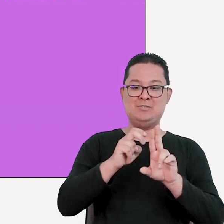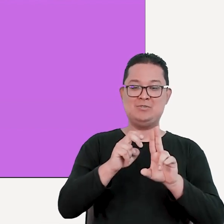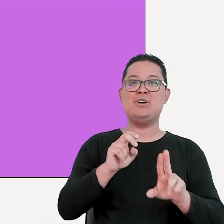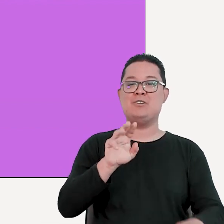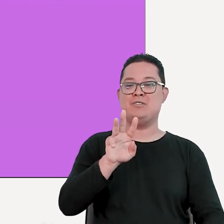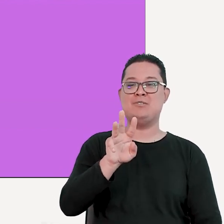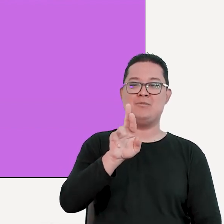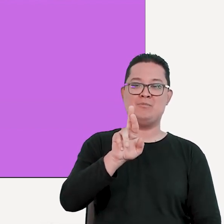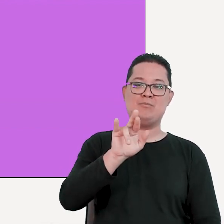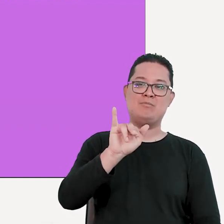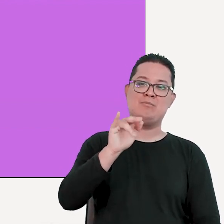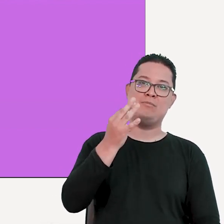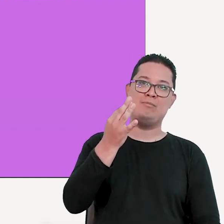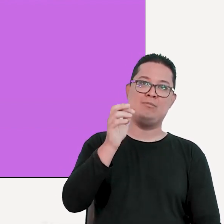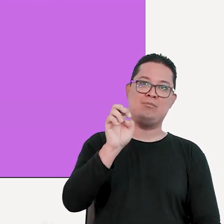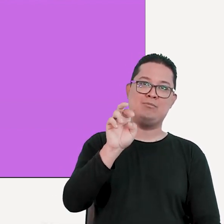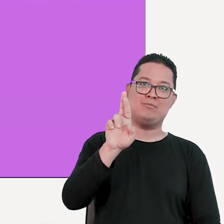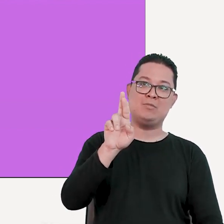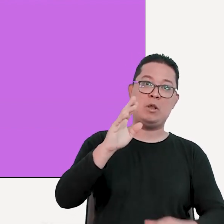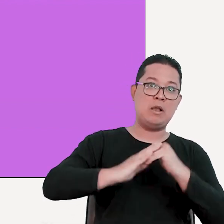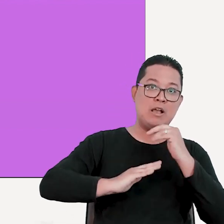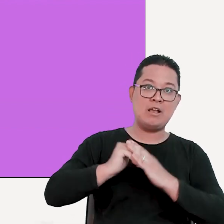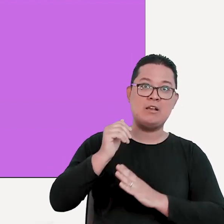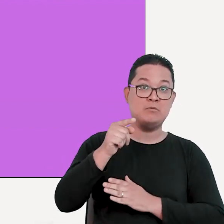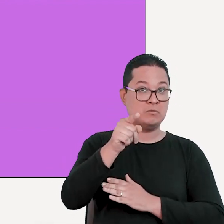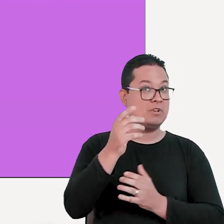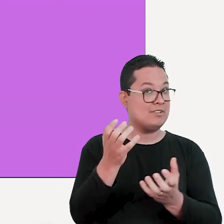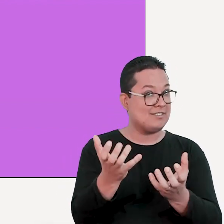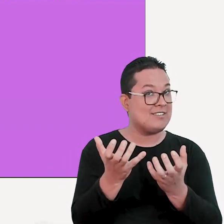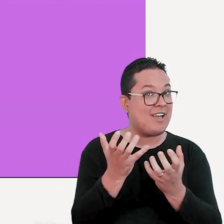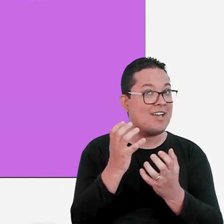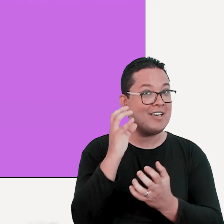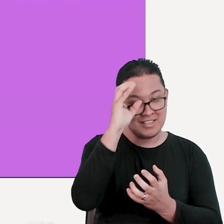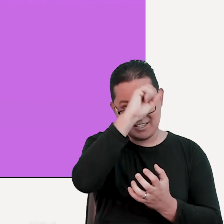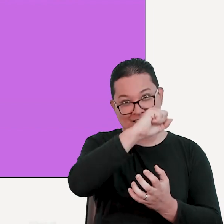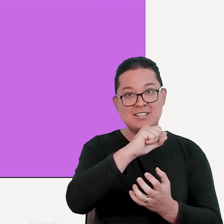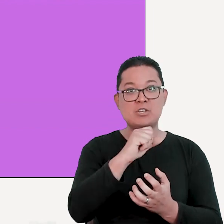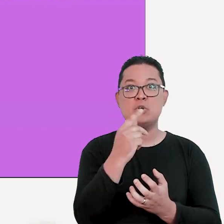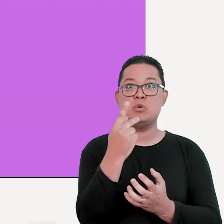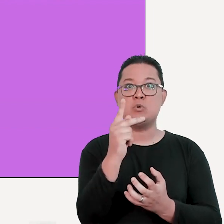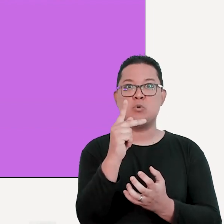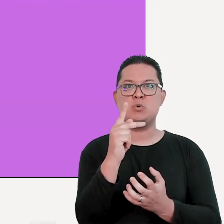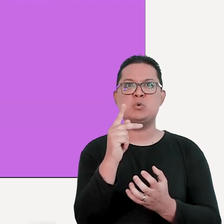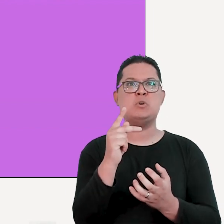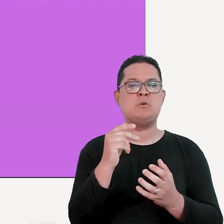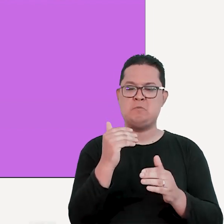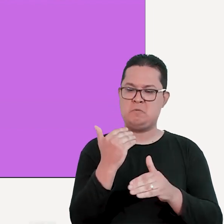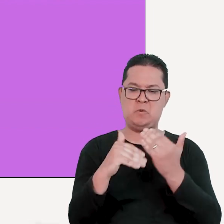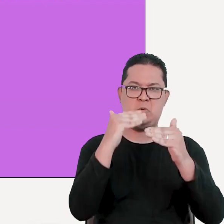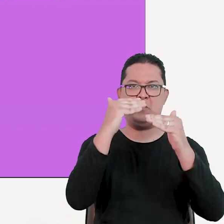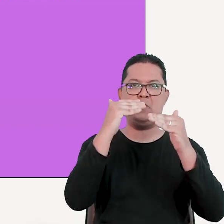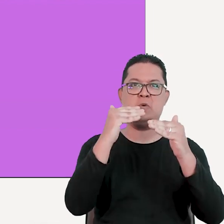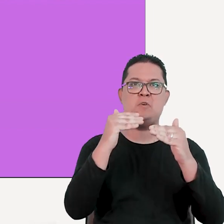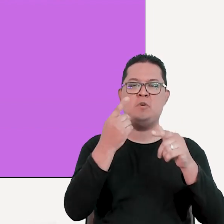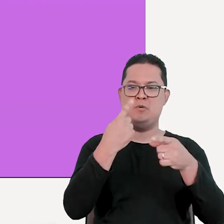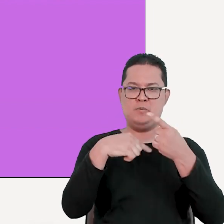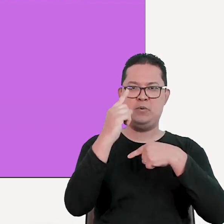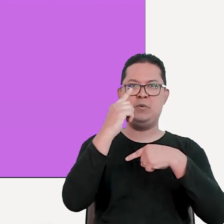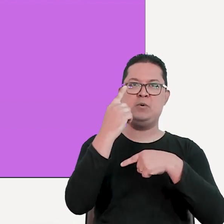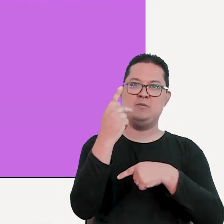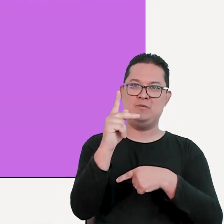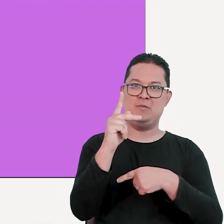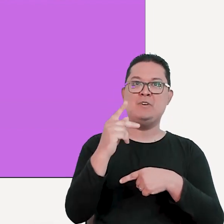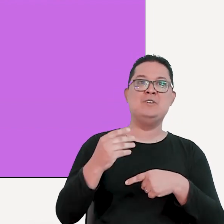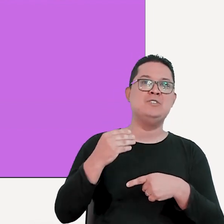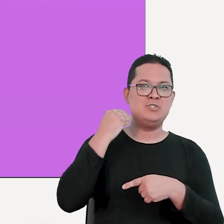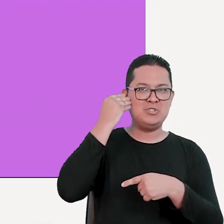prática, se você quiser colocar em prática, fazer o teu case, dar um gás no teu portfólio. Pode ficar ligado e